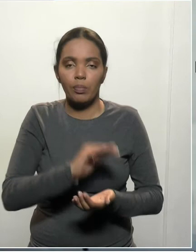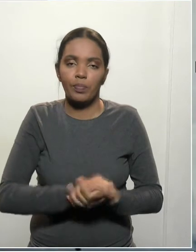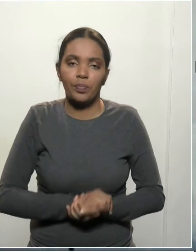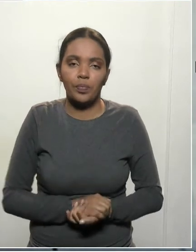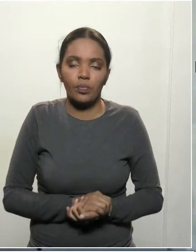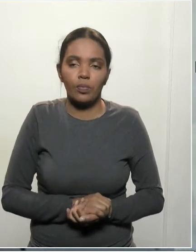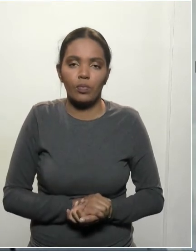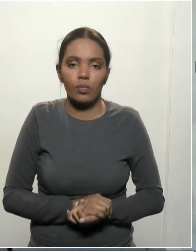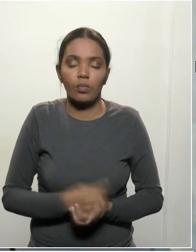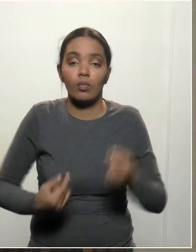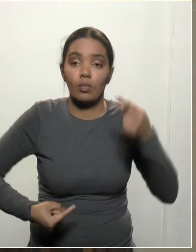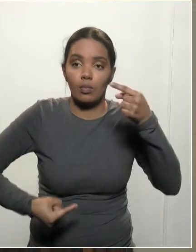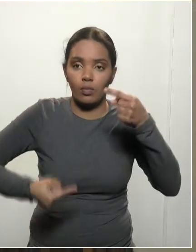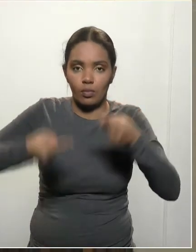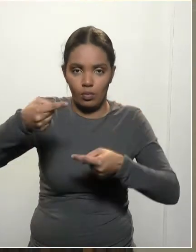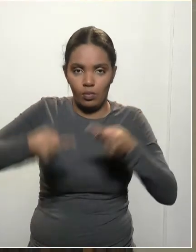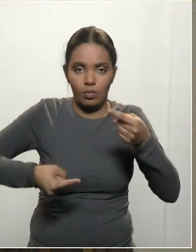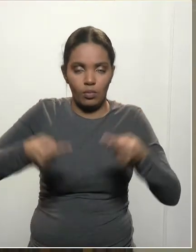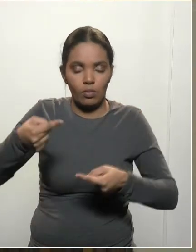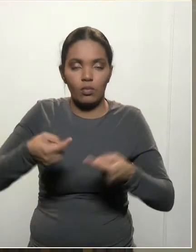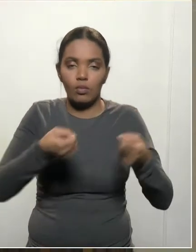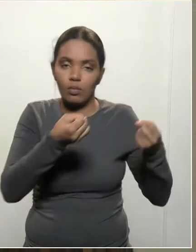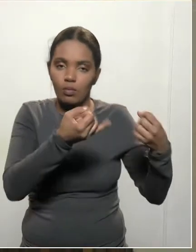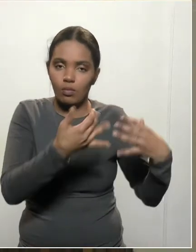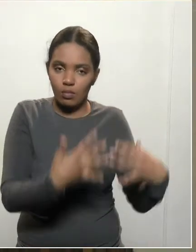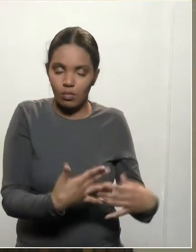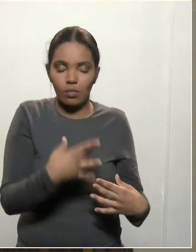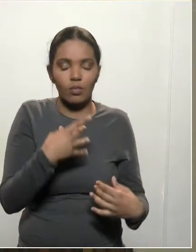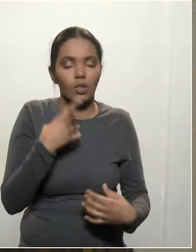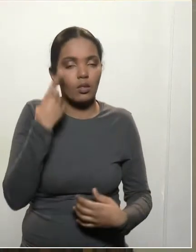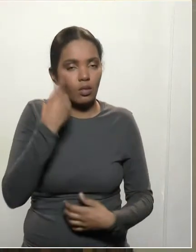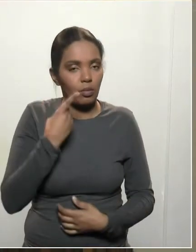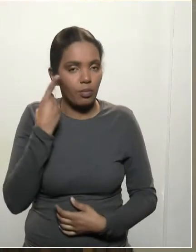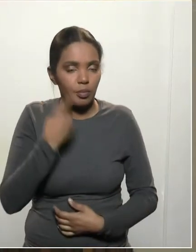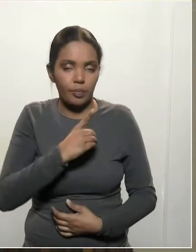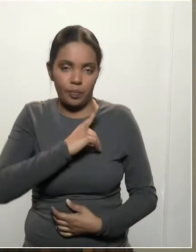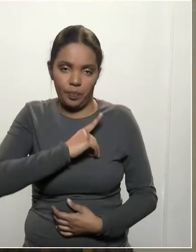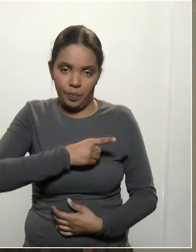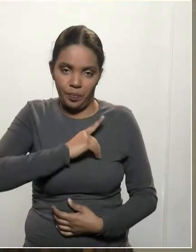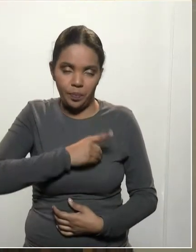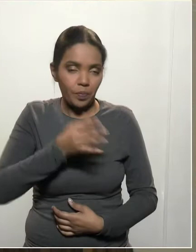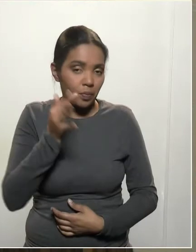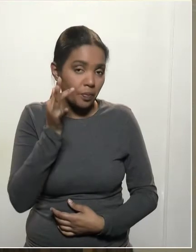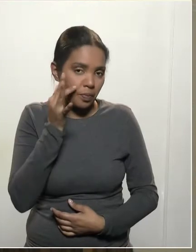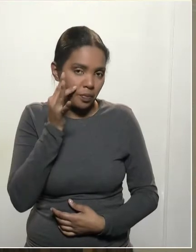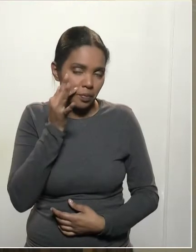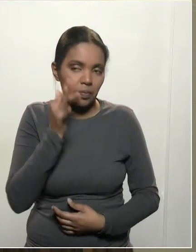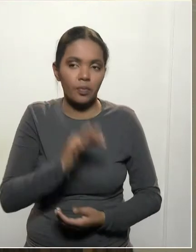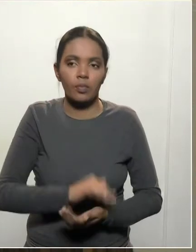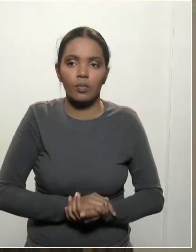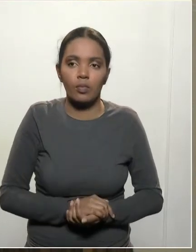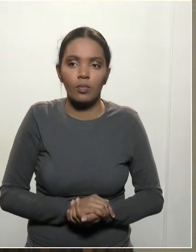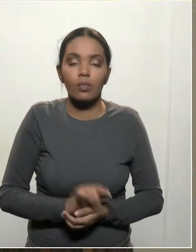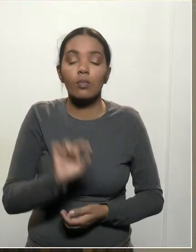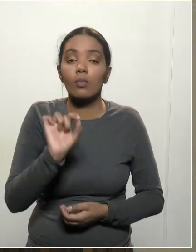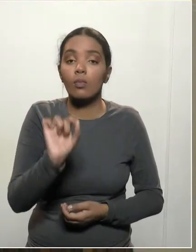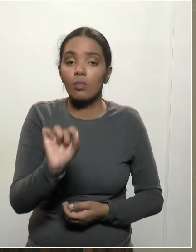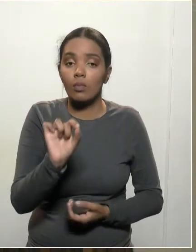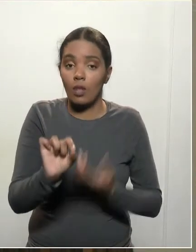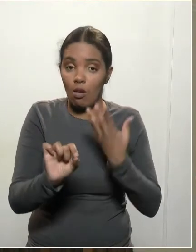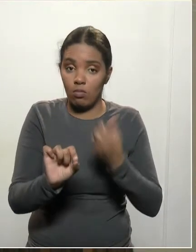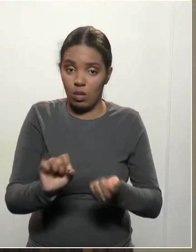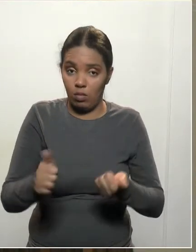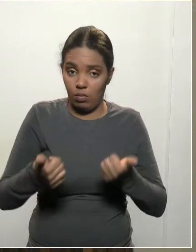Em discussão, parecer do deputado delegado Fernando. Deputados que aprovam, pelo menos que